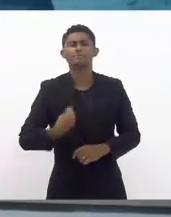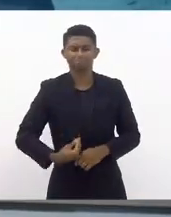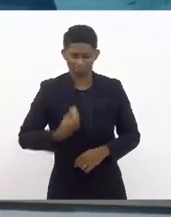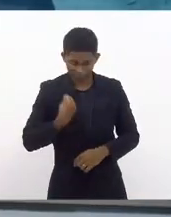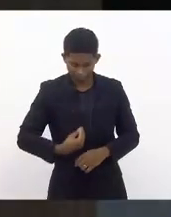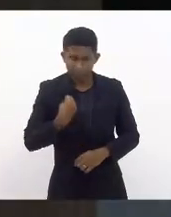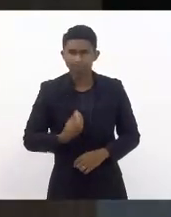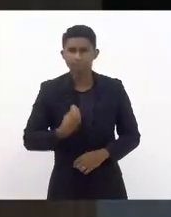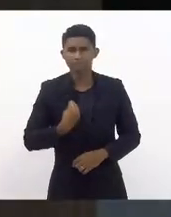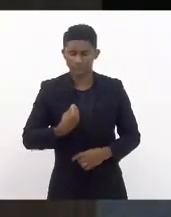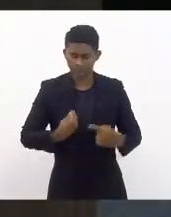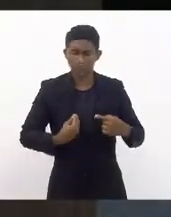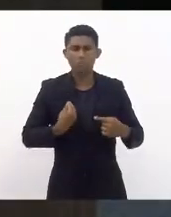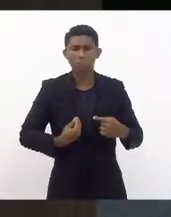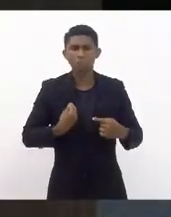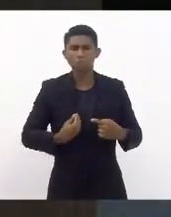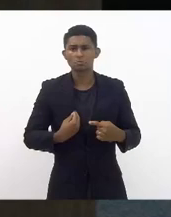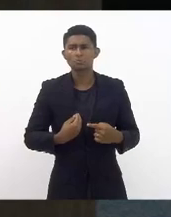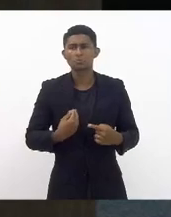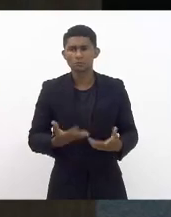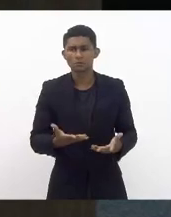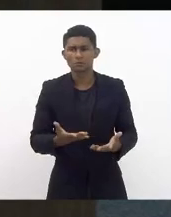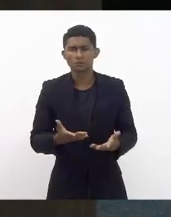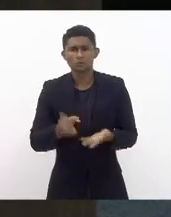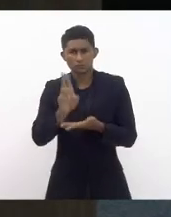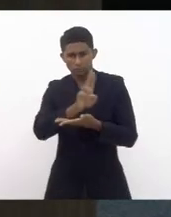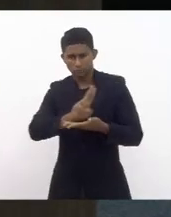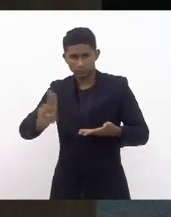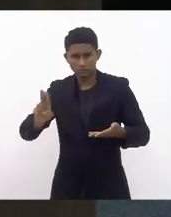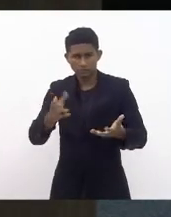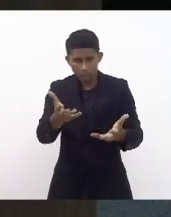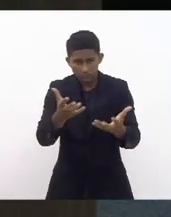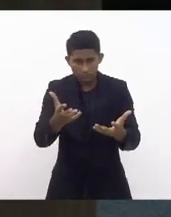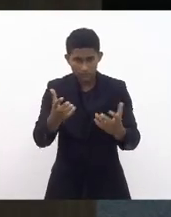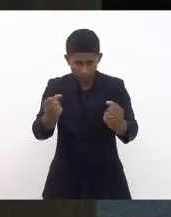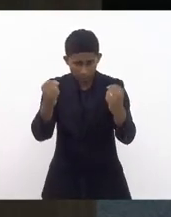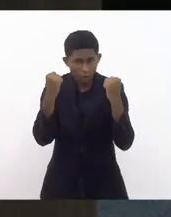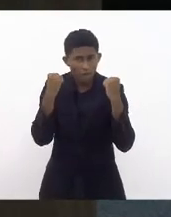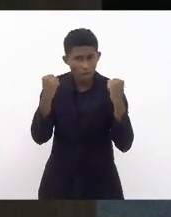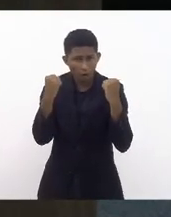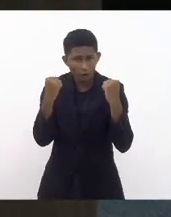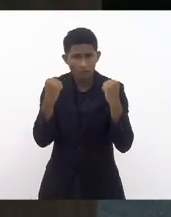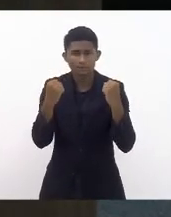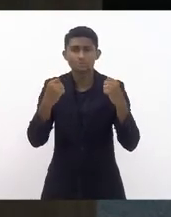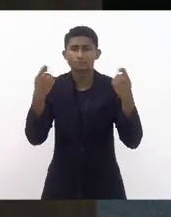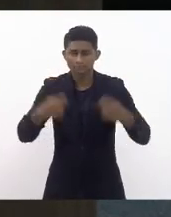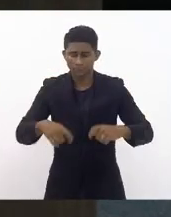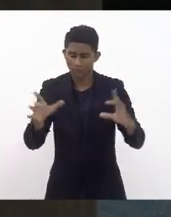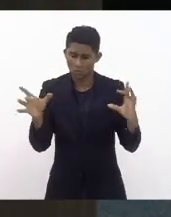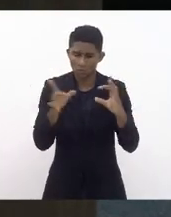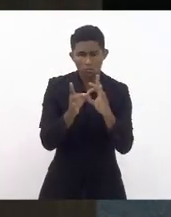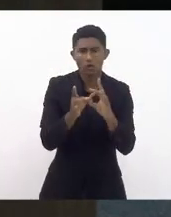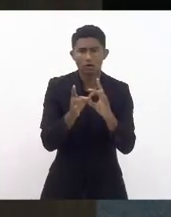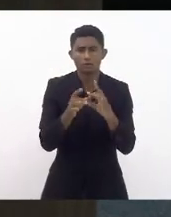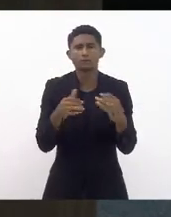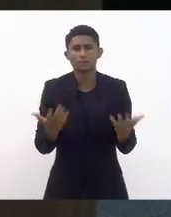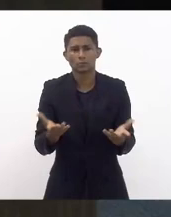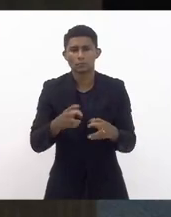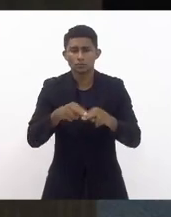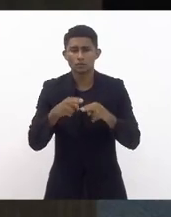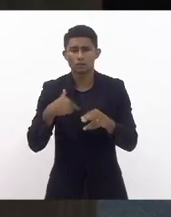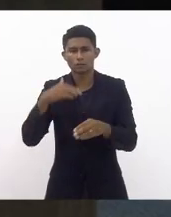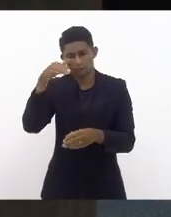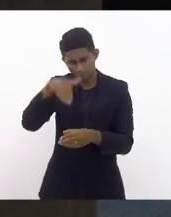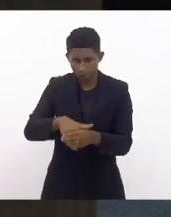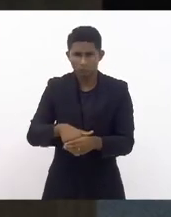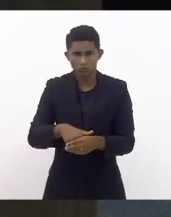sobrevivência. Quem quer universidade forte aposta na União. Por isso eu voto